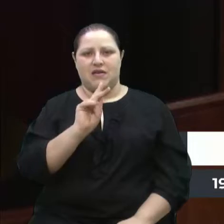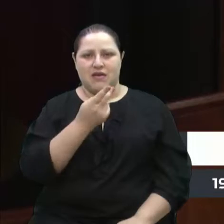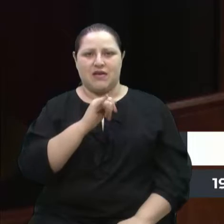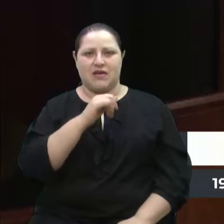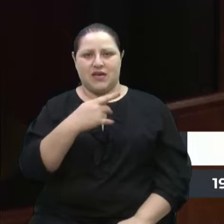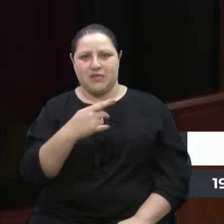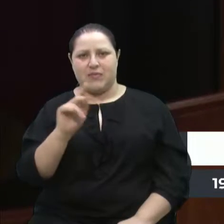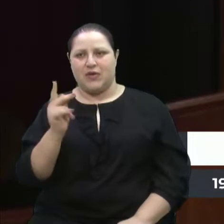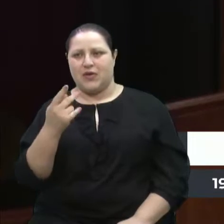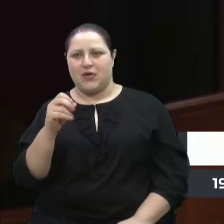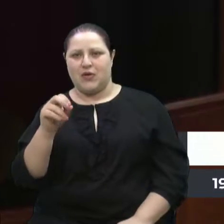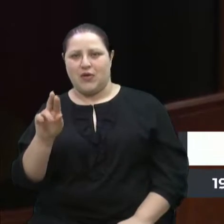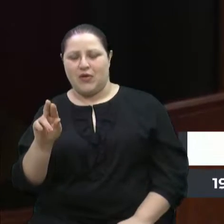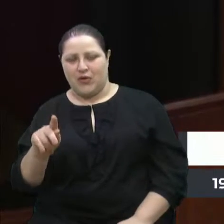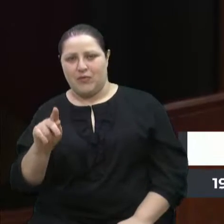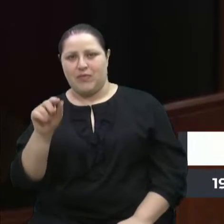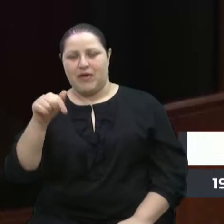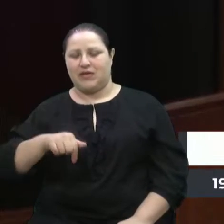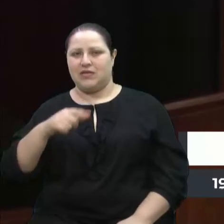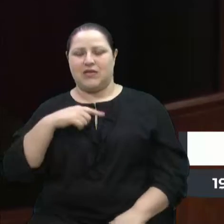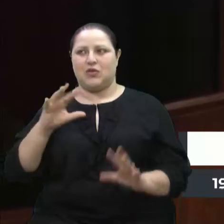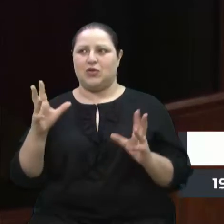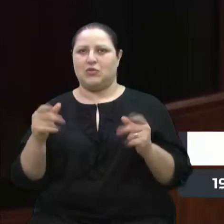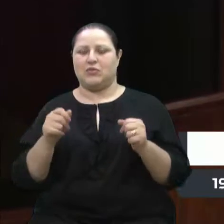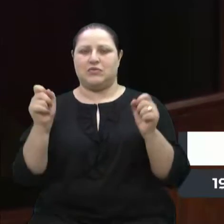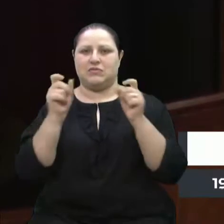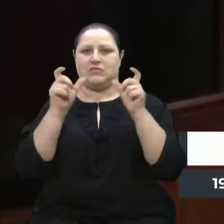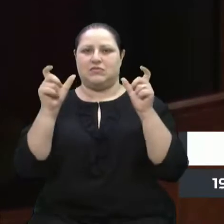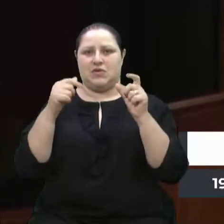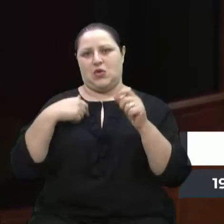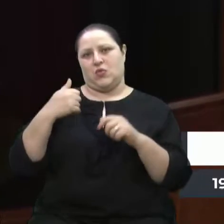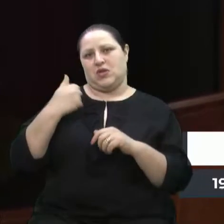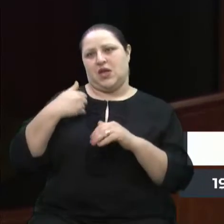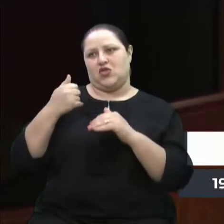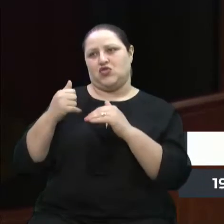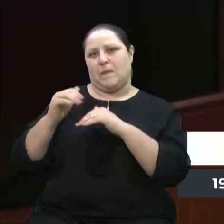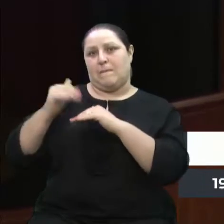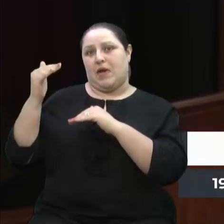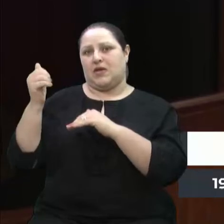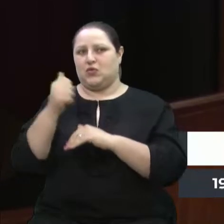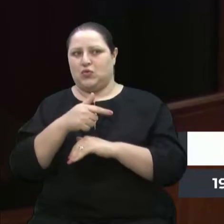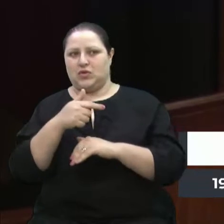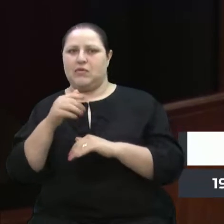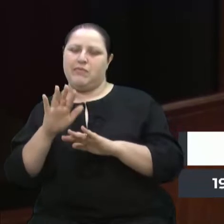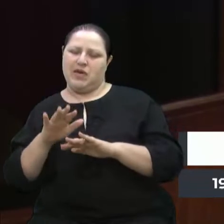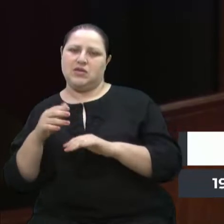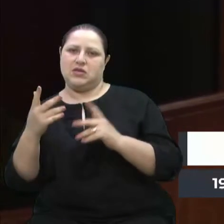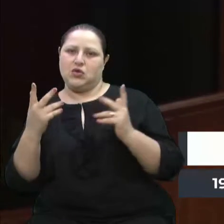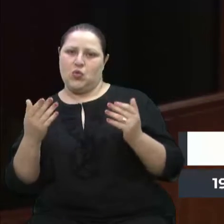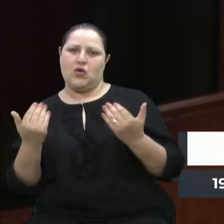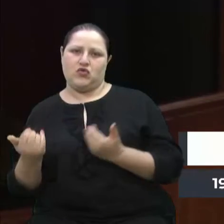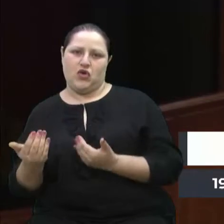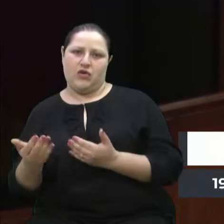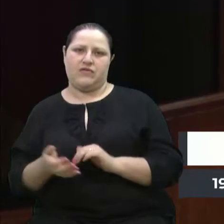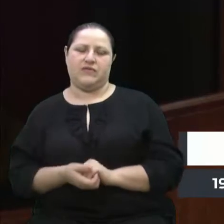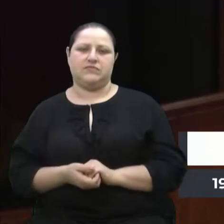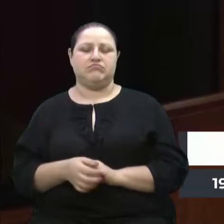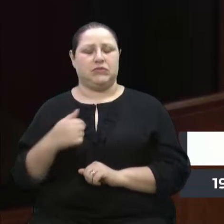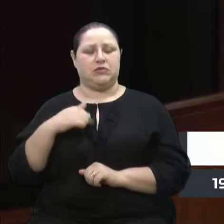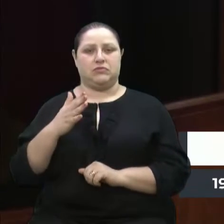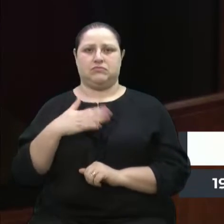virou uma tensão nessa casa. Eu era um pouco mais velha que a senhora, mas tão jovem quanto. Né? E, para mim, foi uma